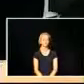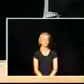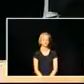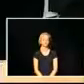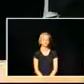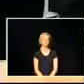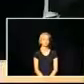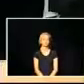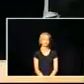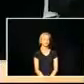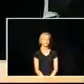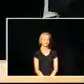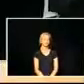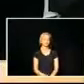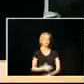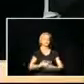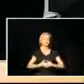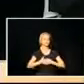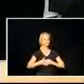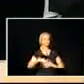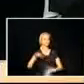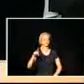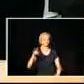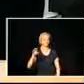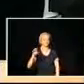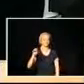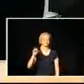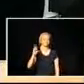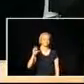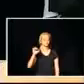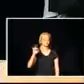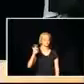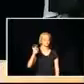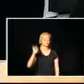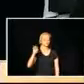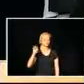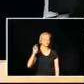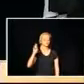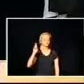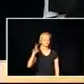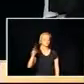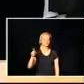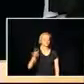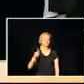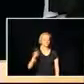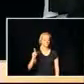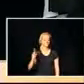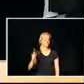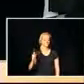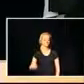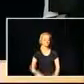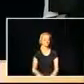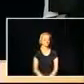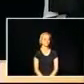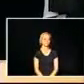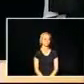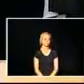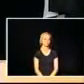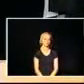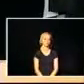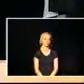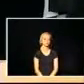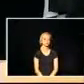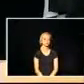presidente, parabenizar o pró-reitor de finanças da Universidade de Taubaté, o professor Florenzano, muito íntegro. Hoje eu